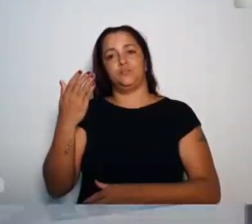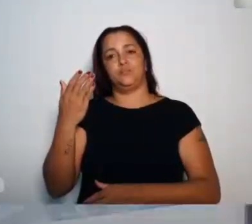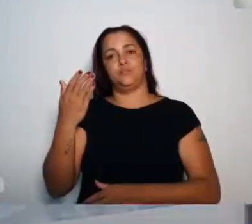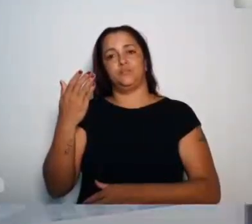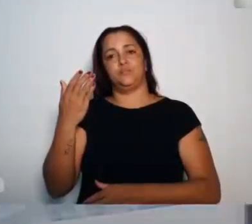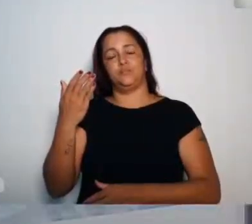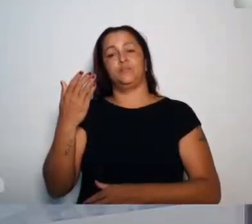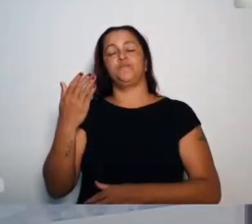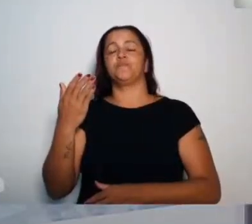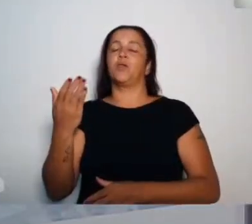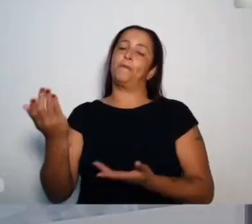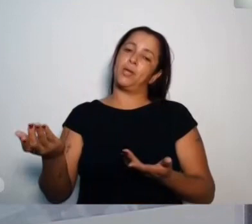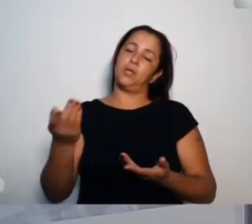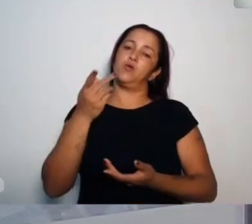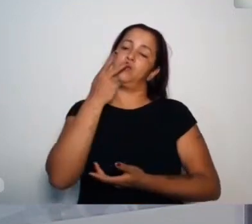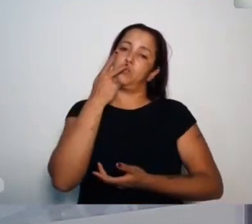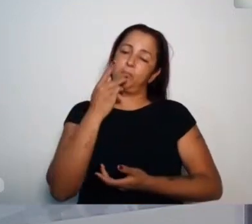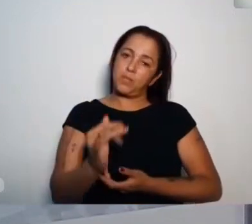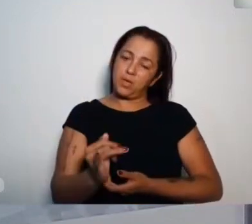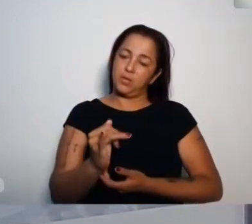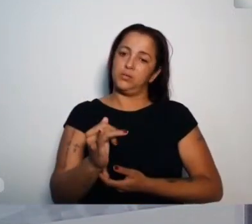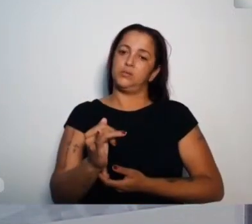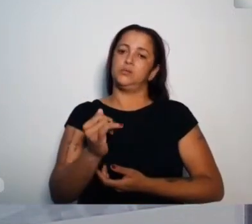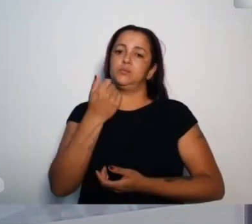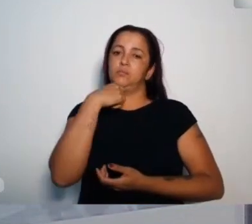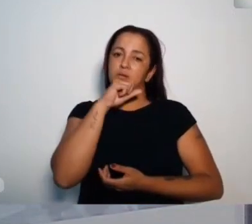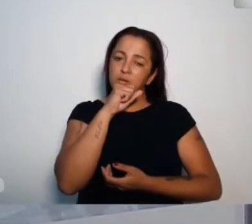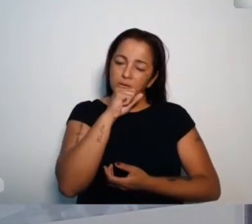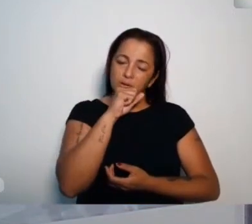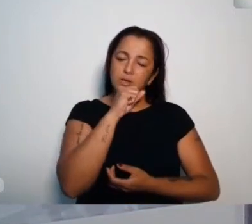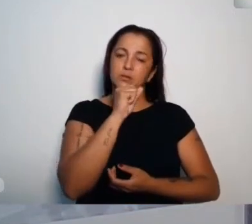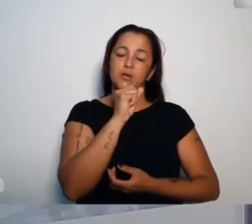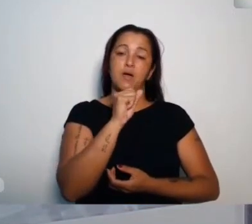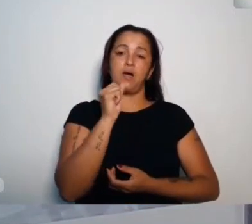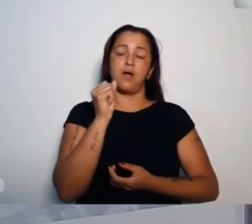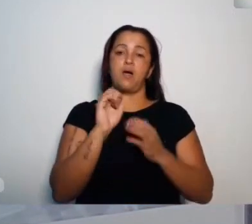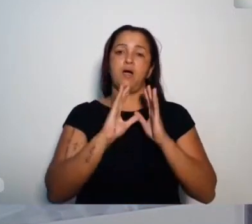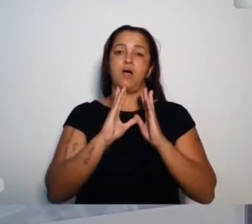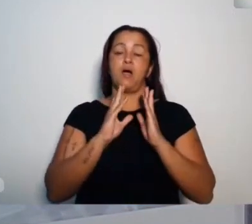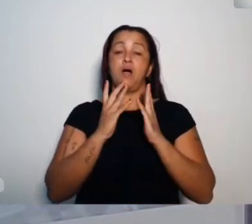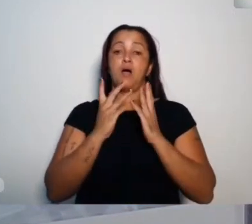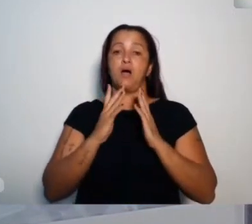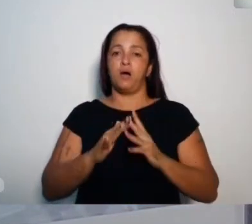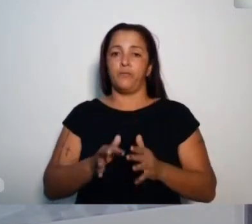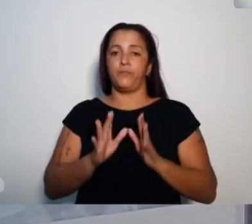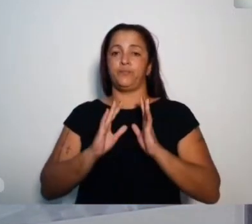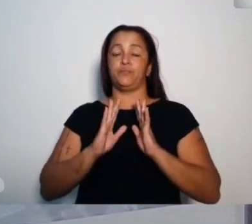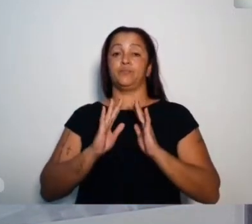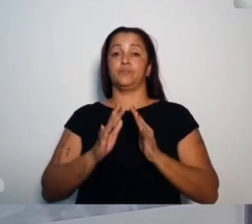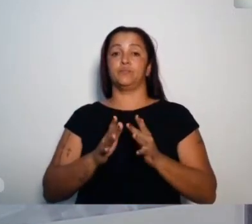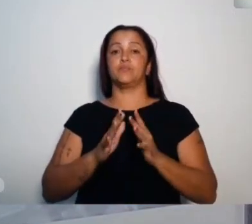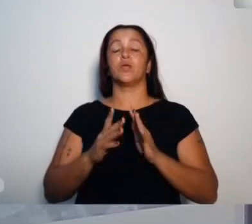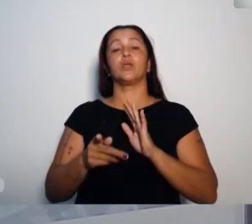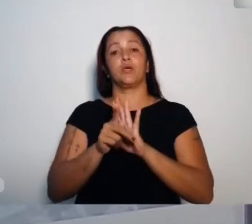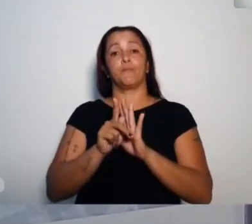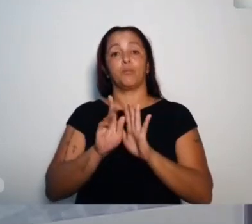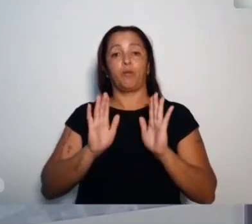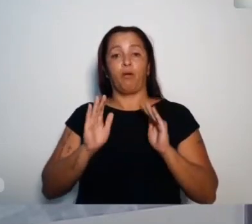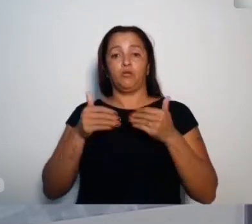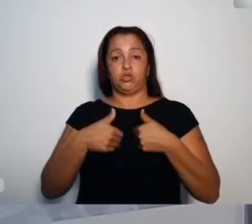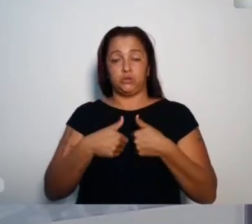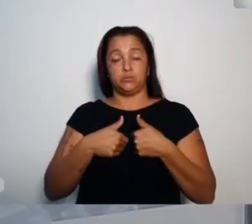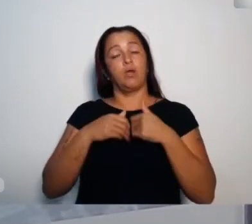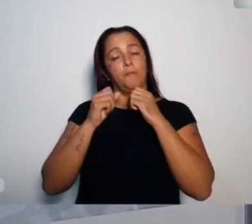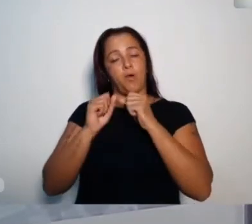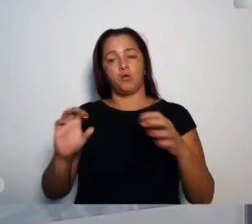para que os pais dos autistas pudessem se reunir, vereadora. E ele me mandou uma mensagem aqui, para a gente